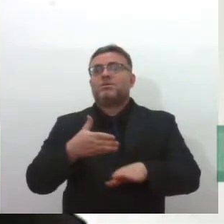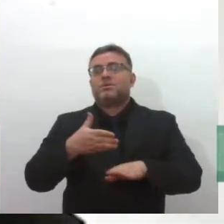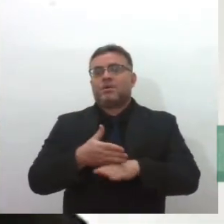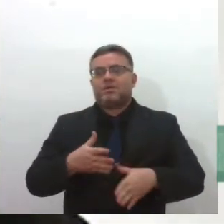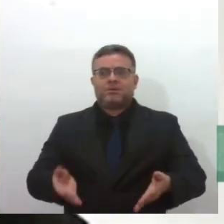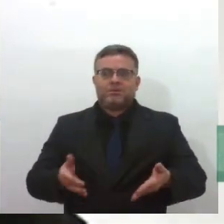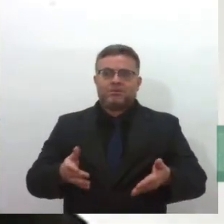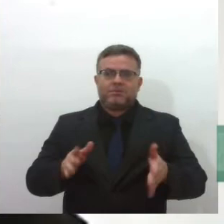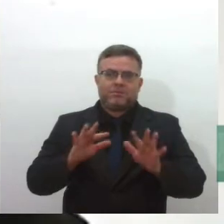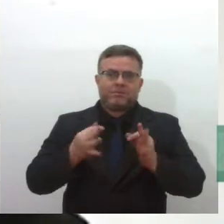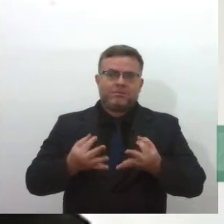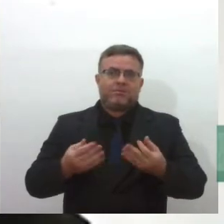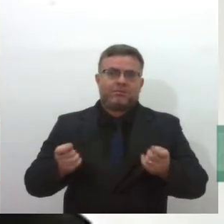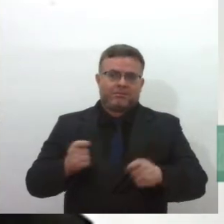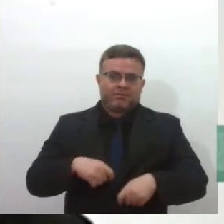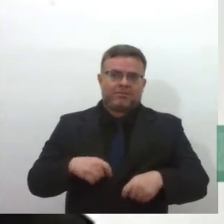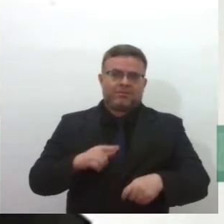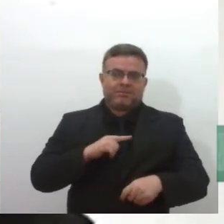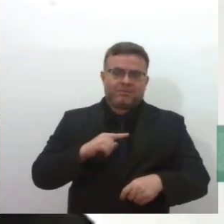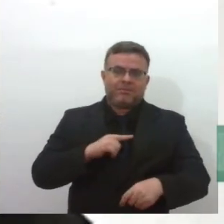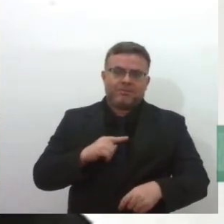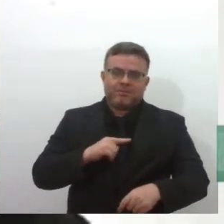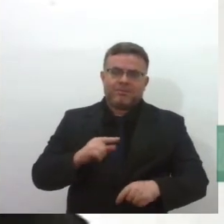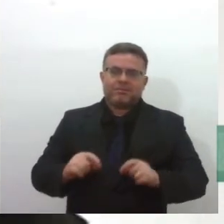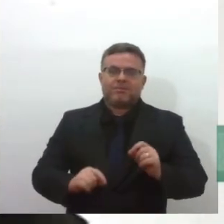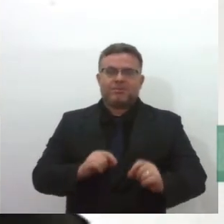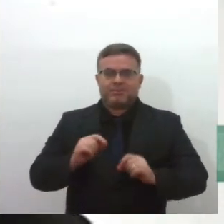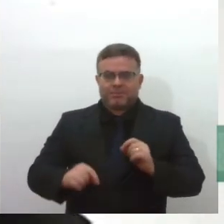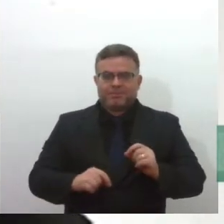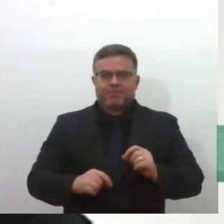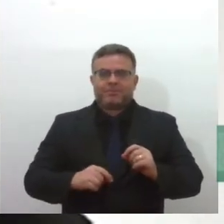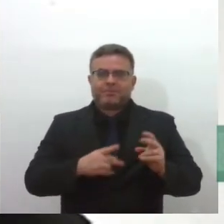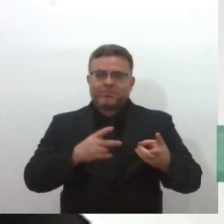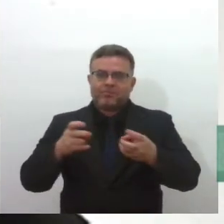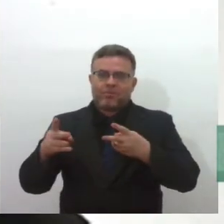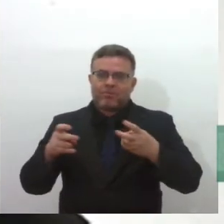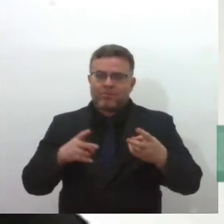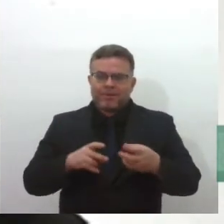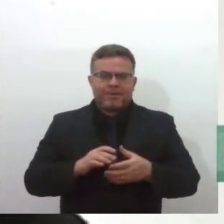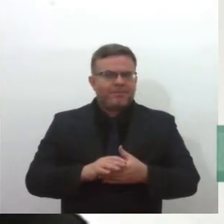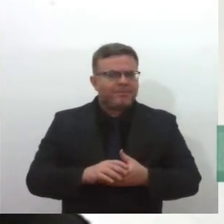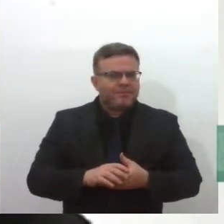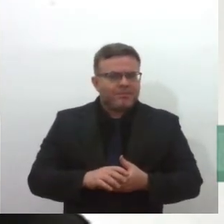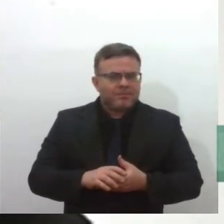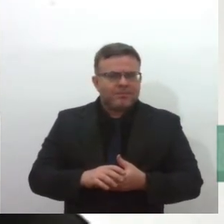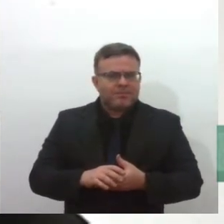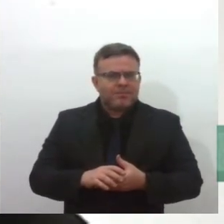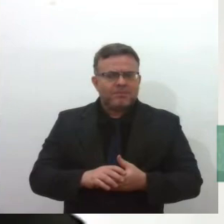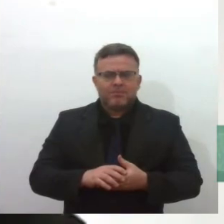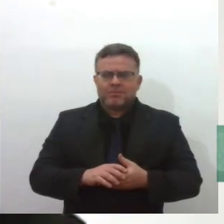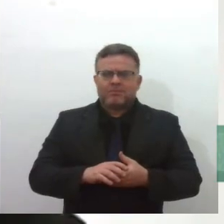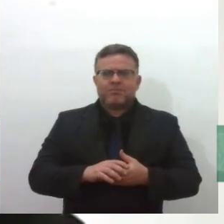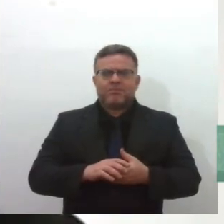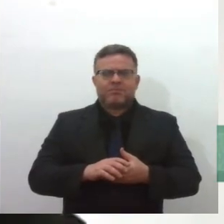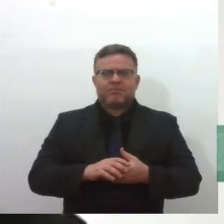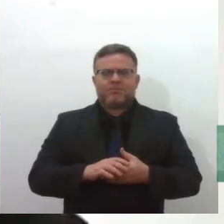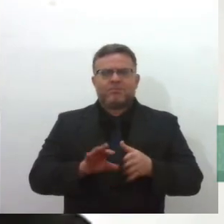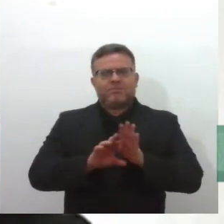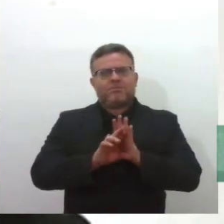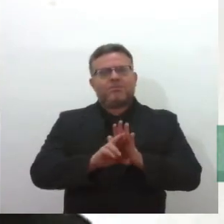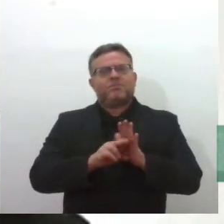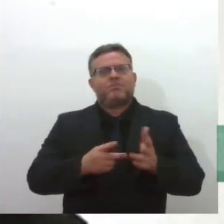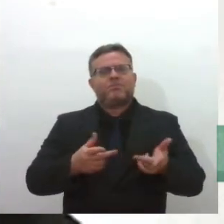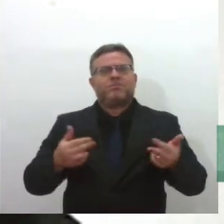estar falhando em observar essa nocividade das redes sociais e que representa em relação